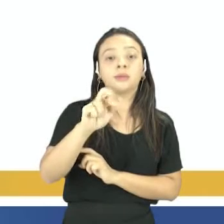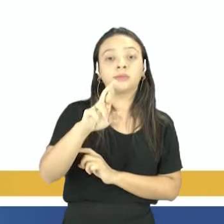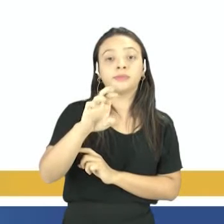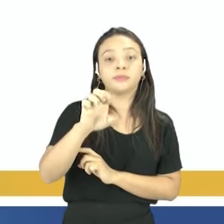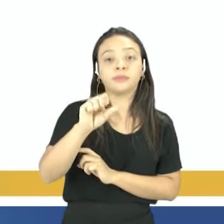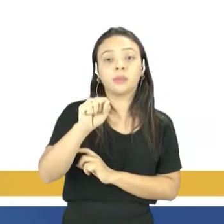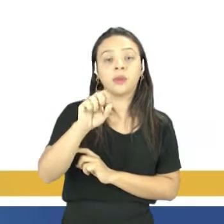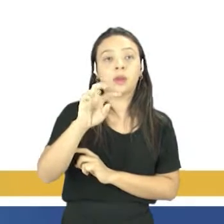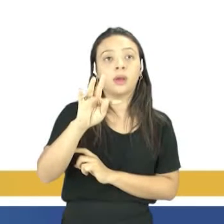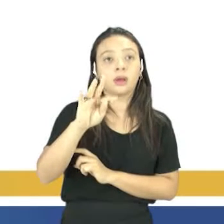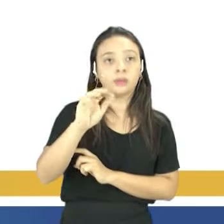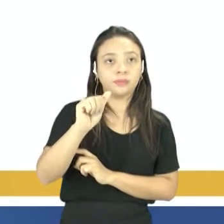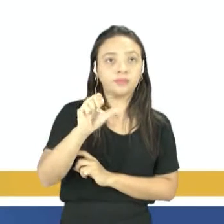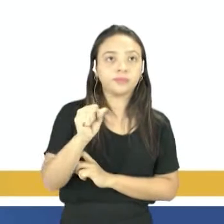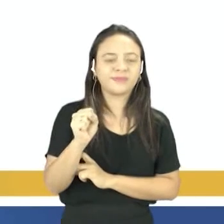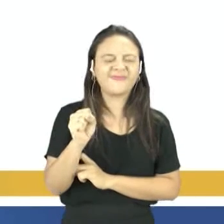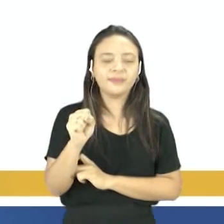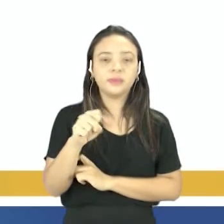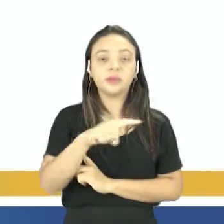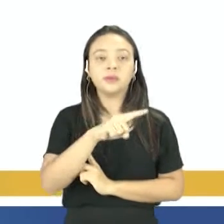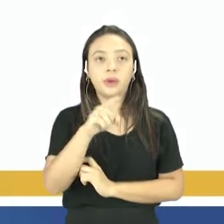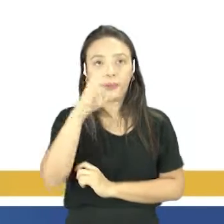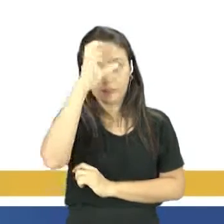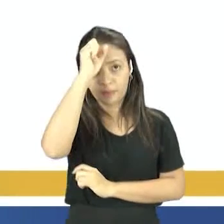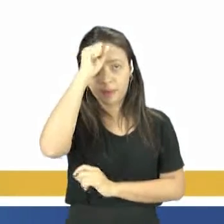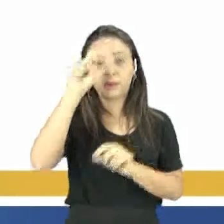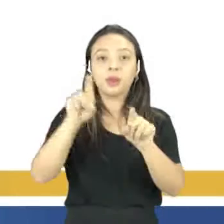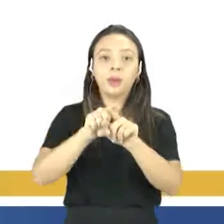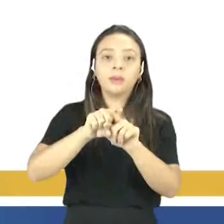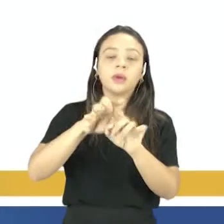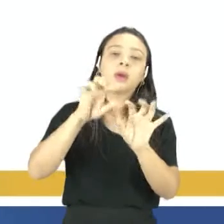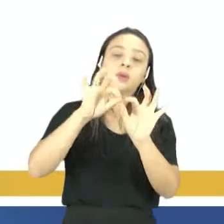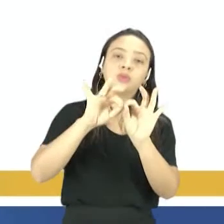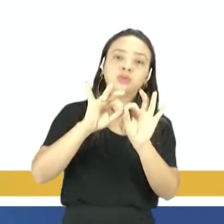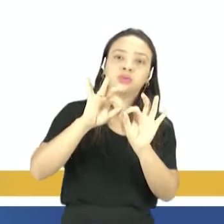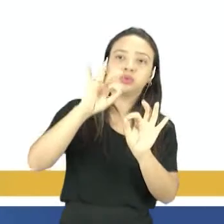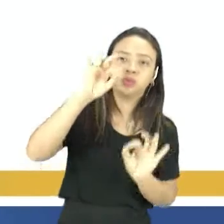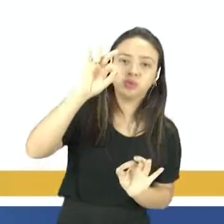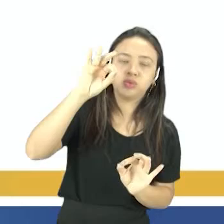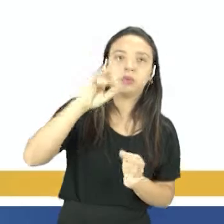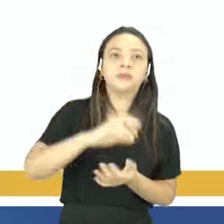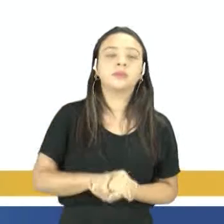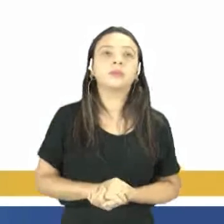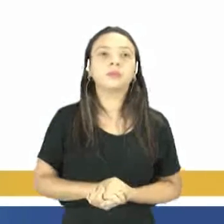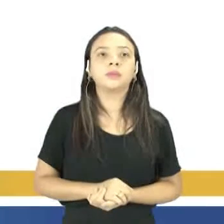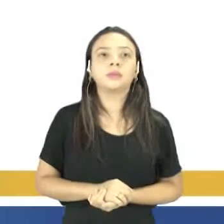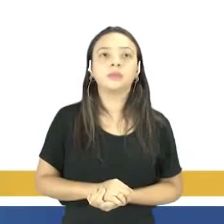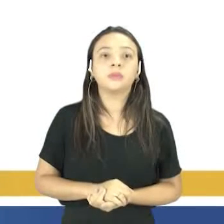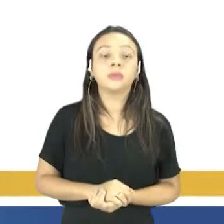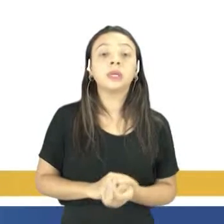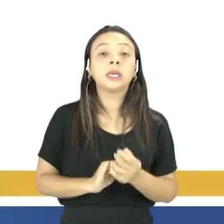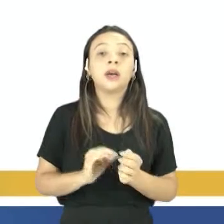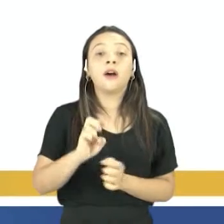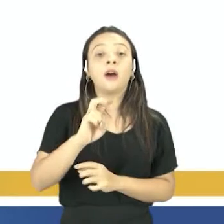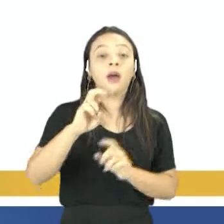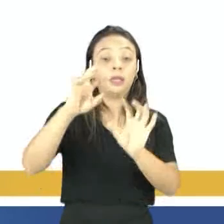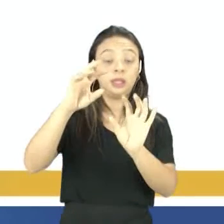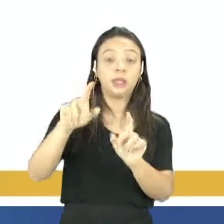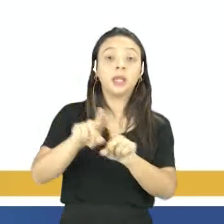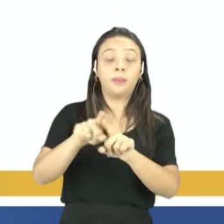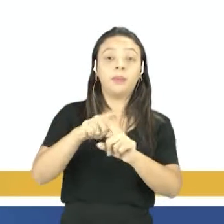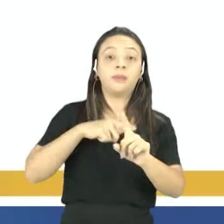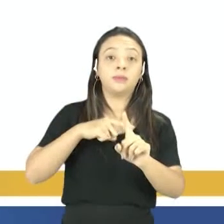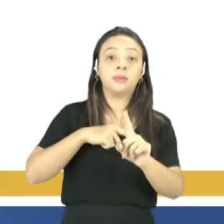desses polígonos, ou como você aprendeu mais informalmente, as linhas, né? E os vértices são os pontos de encontros